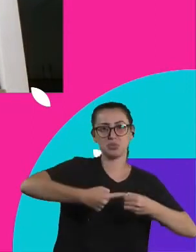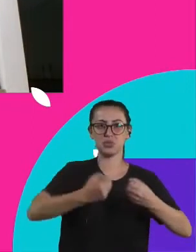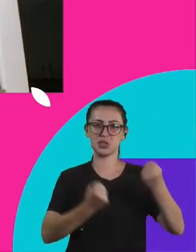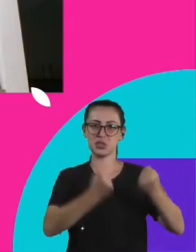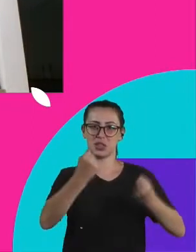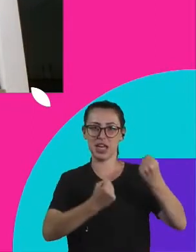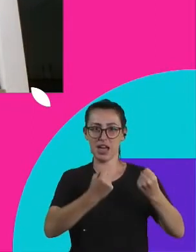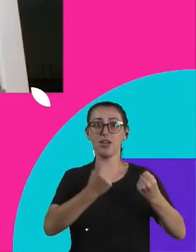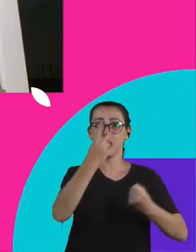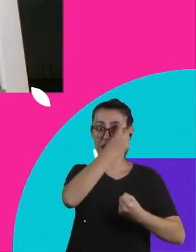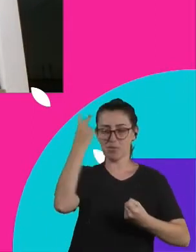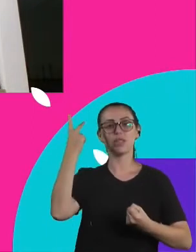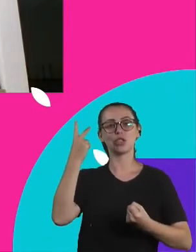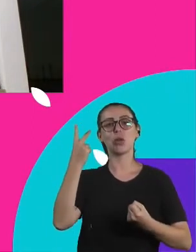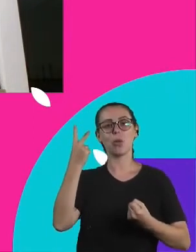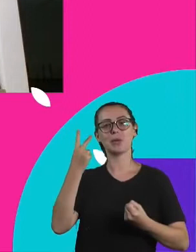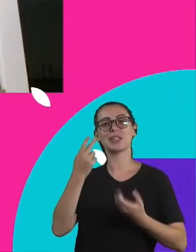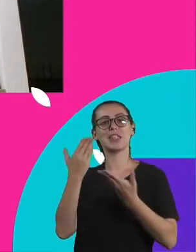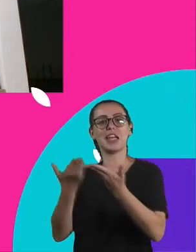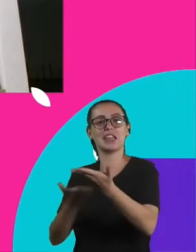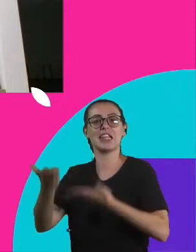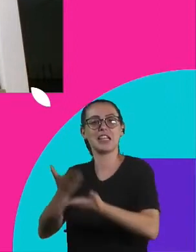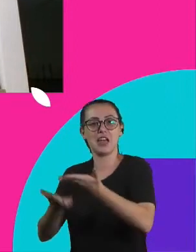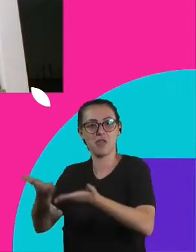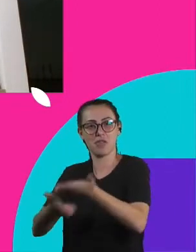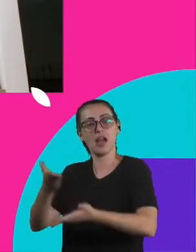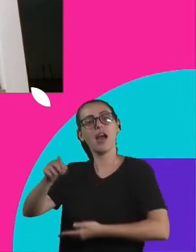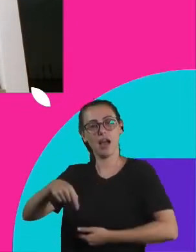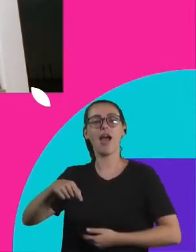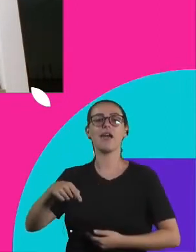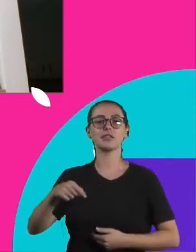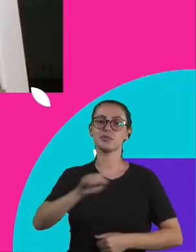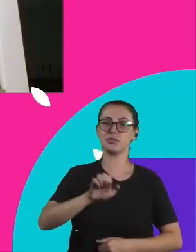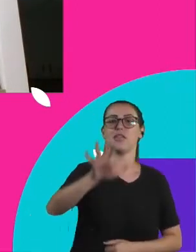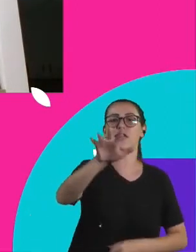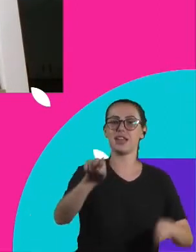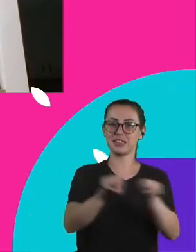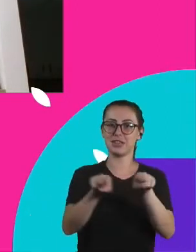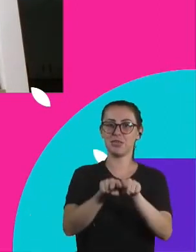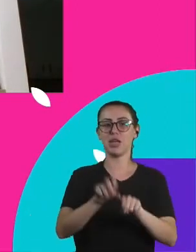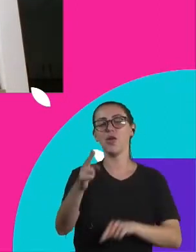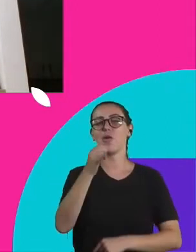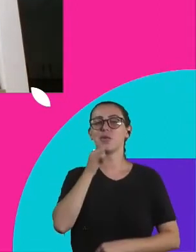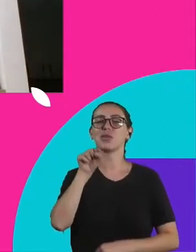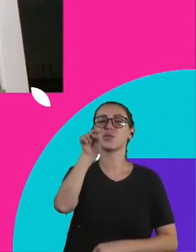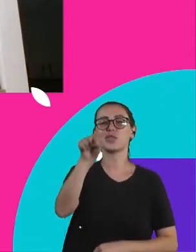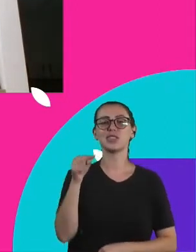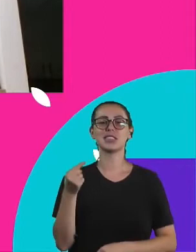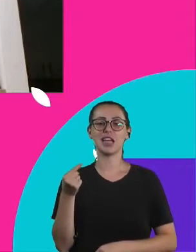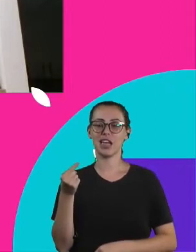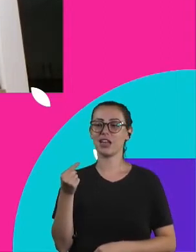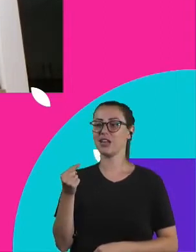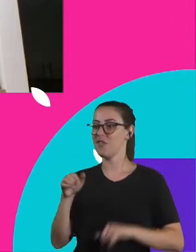era um frentista favelado que estava te atendendo para poder o país não parar. Quando você pegava, ia no seu mercado reabastecer a sua residência,